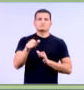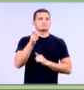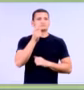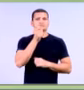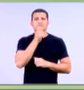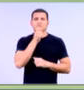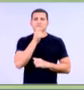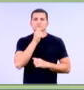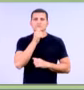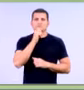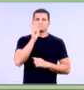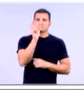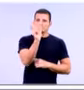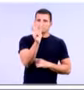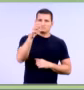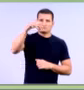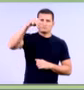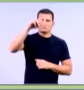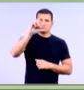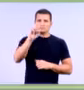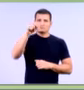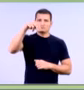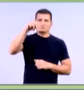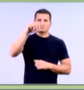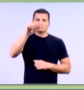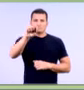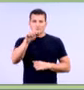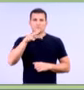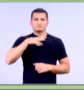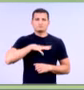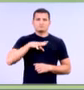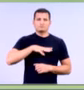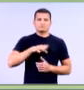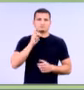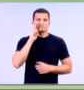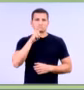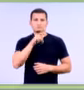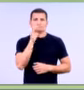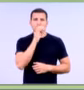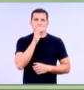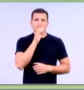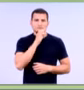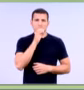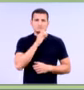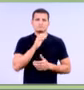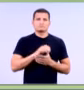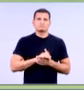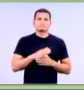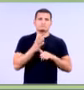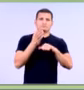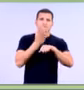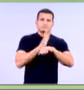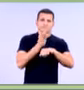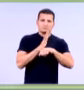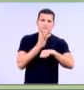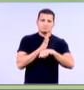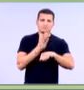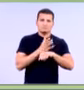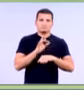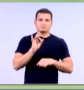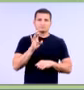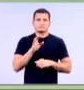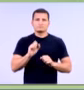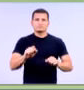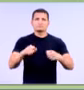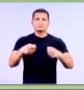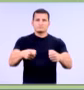a palavra menos no português, tá, gente? Vejamos aqui rapidamente um exercício para que a gente só reforce o que